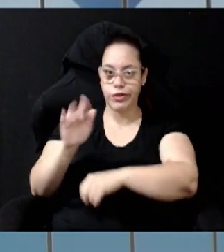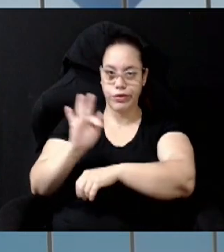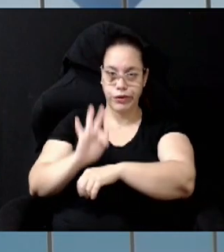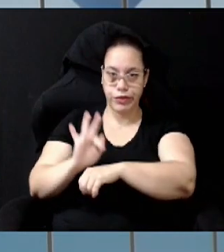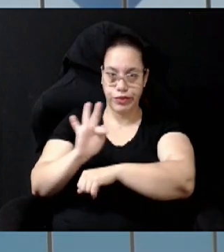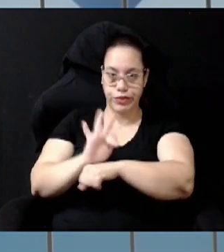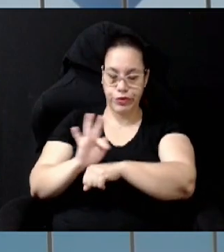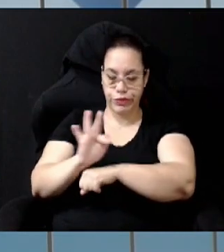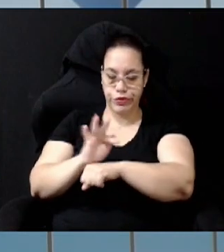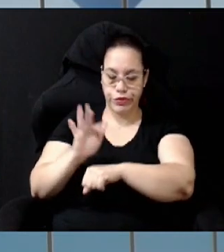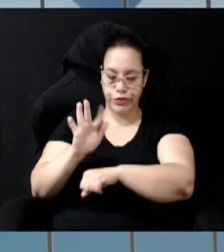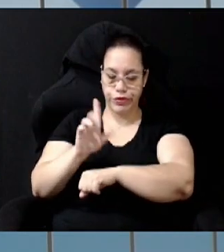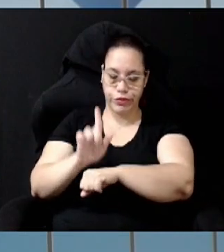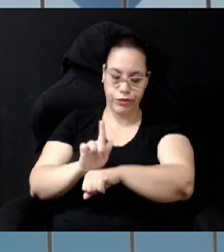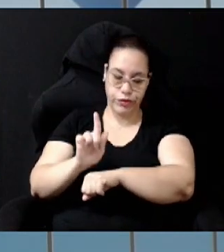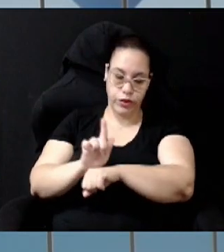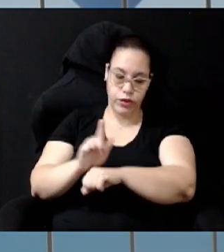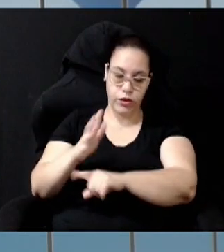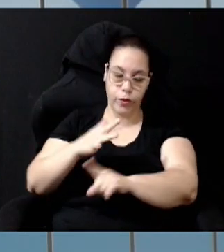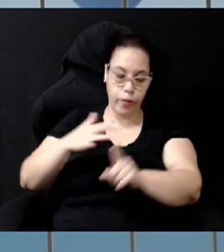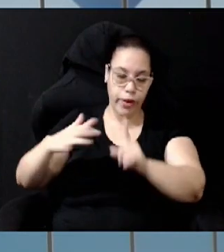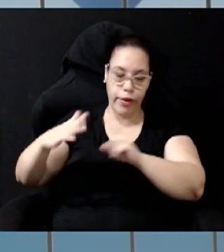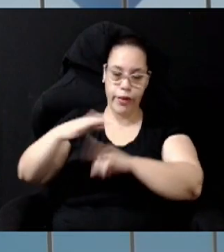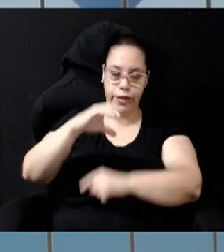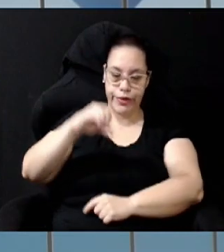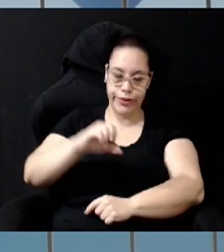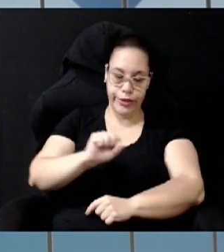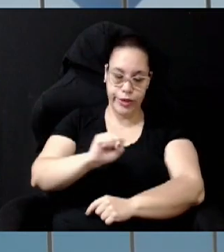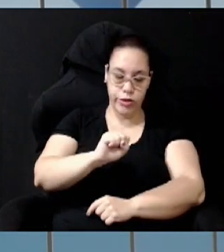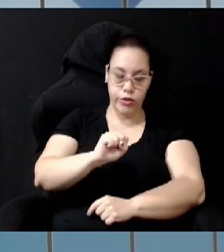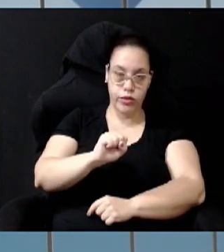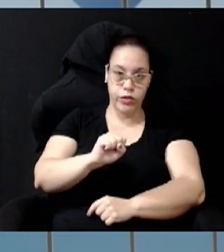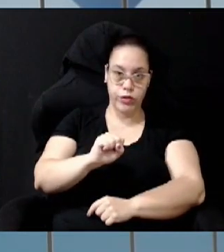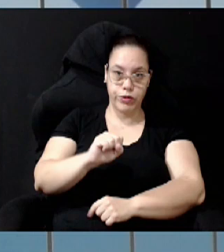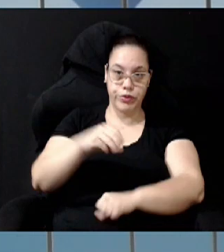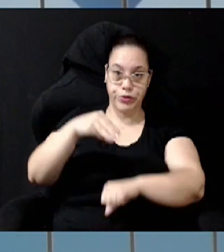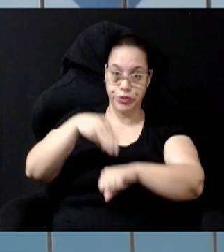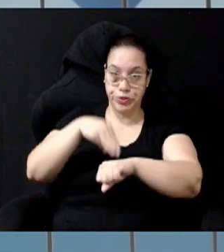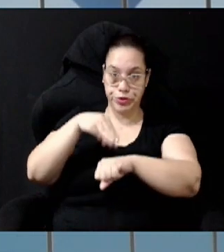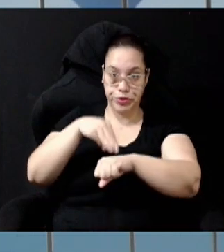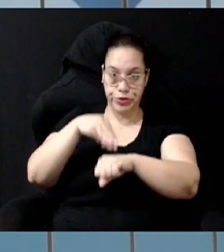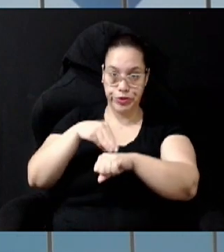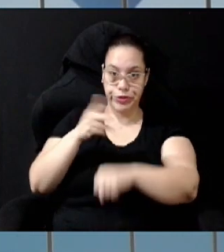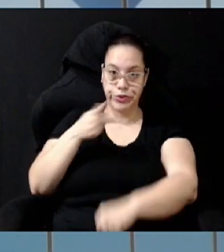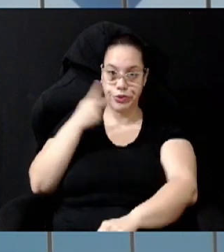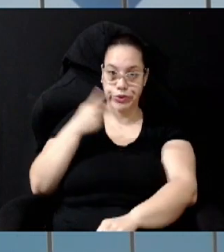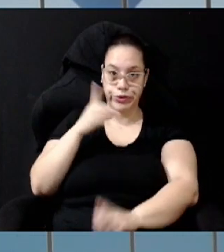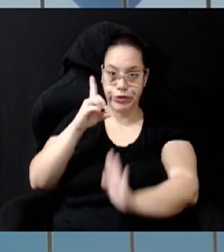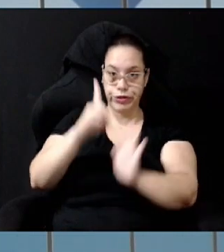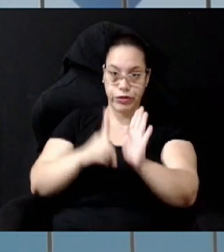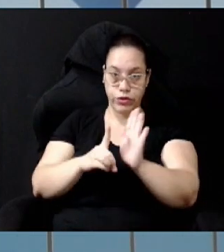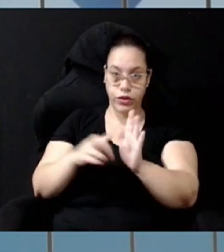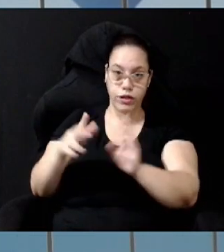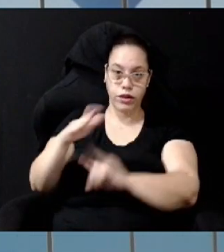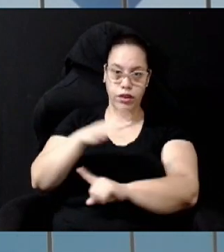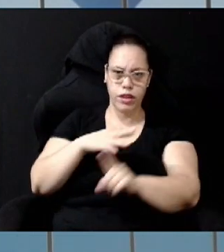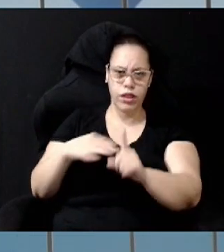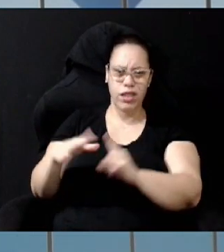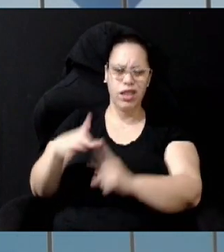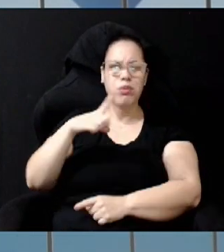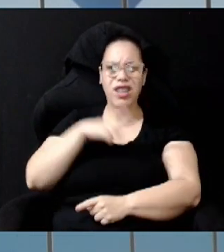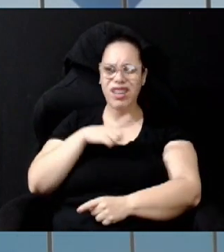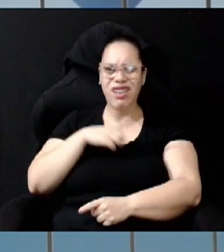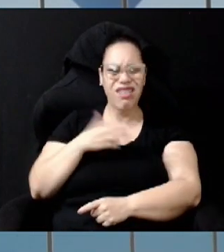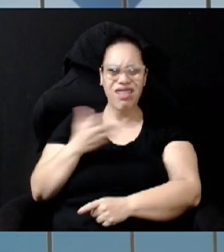área ambiental. Em 98, que foi quando eu fiz o mestrado, falava que eu estava em direito ambiental, todo mundo falou, nossa, mas existe, né, essa matéria,